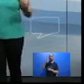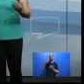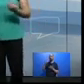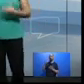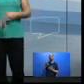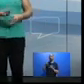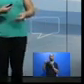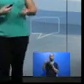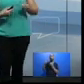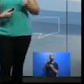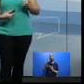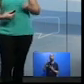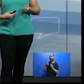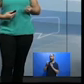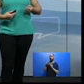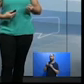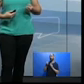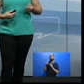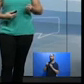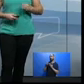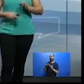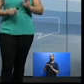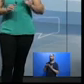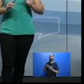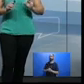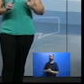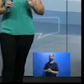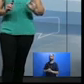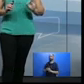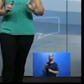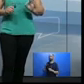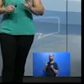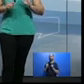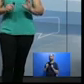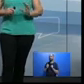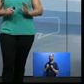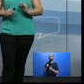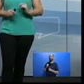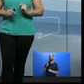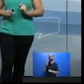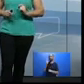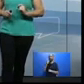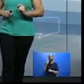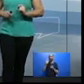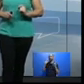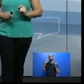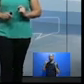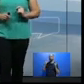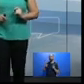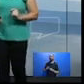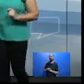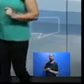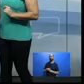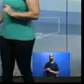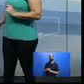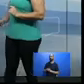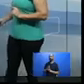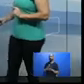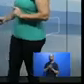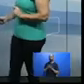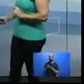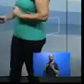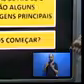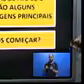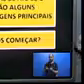historinha sobre a história do Brasil. Vocês vão adorar, vai ser muito divertido. Então vamos lá comigo começar?